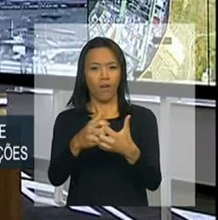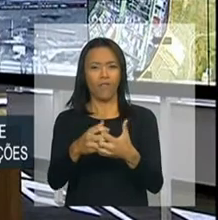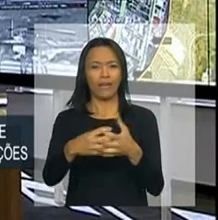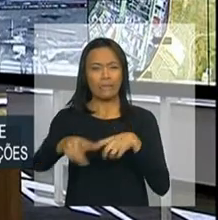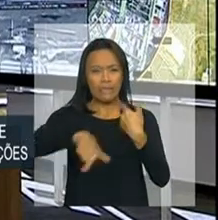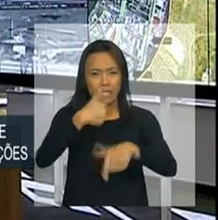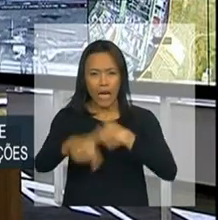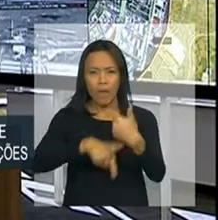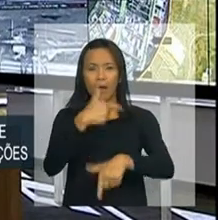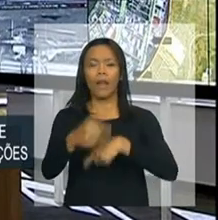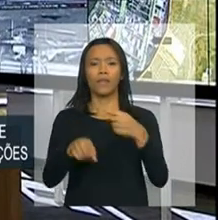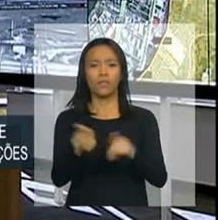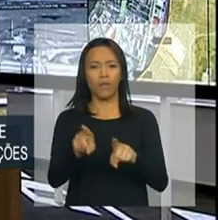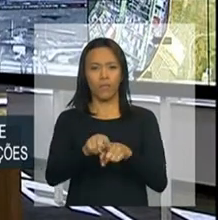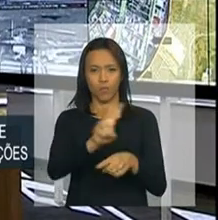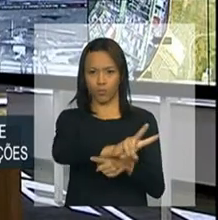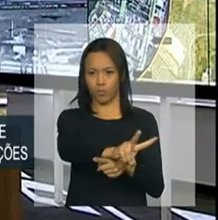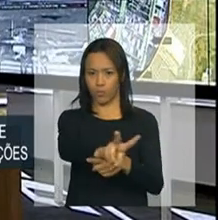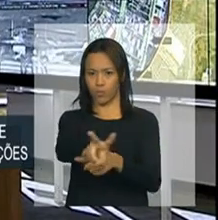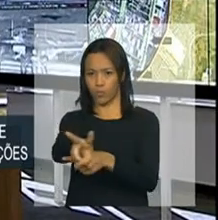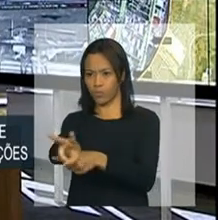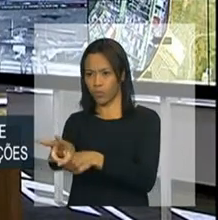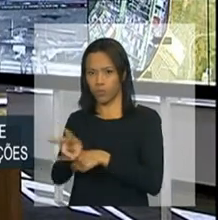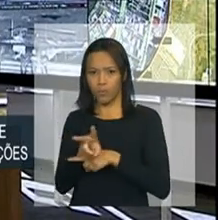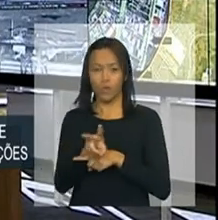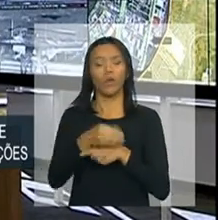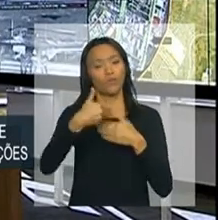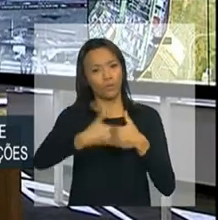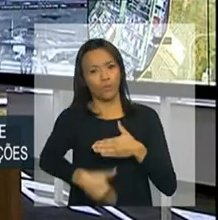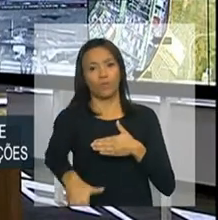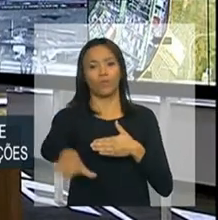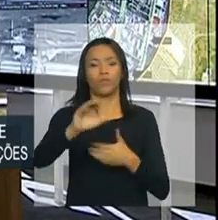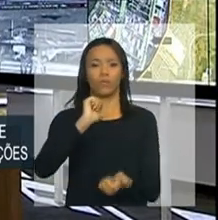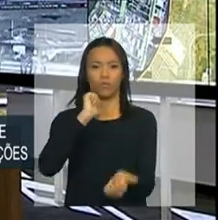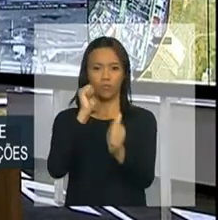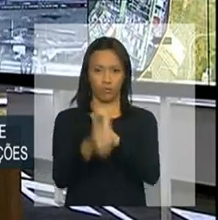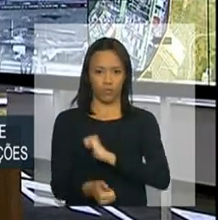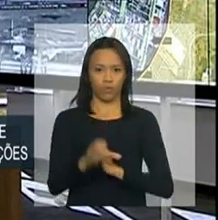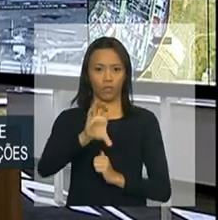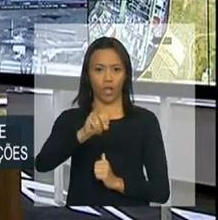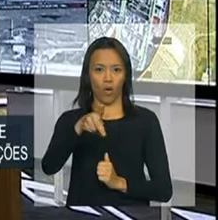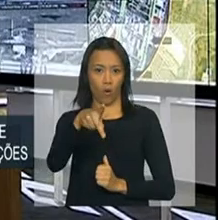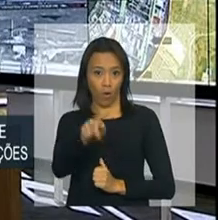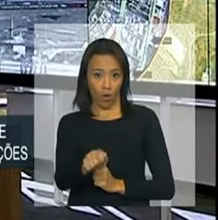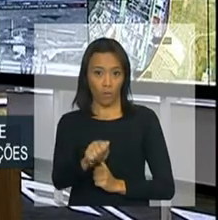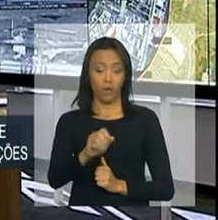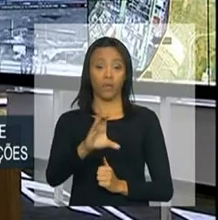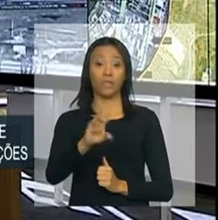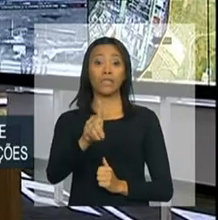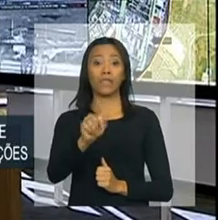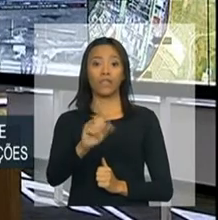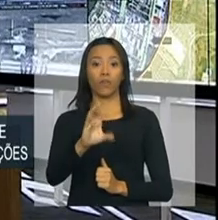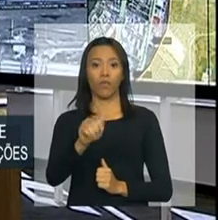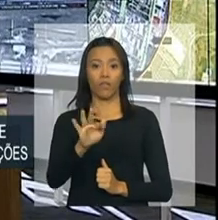fazer a gestão das operações durante o jogo da Copa das Confederações